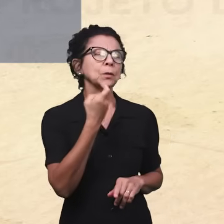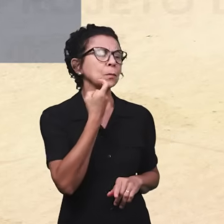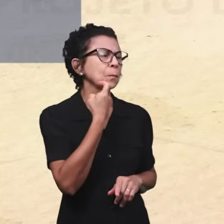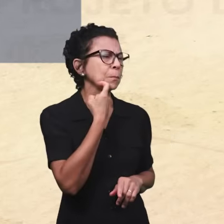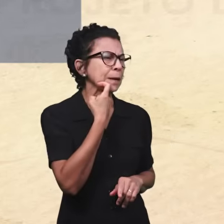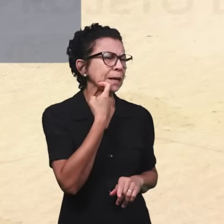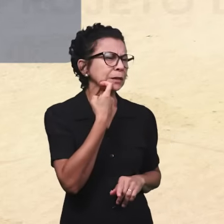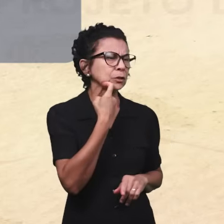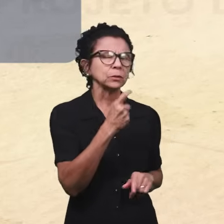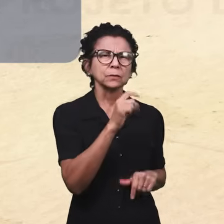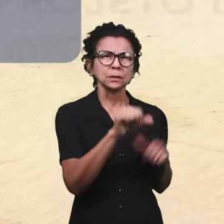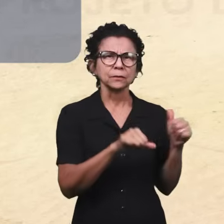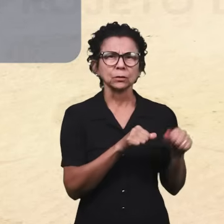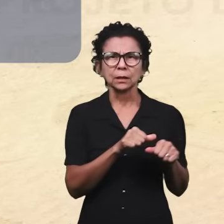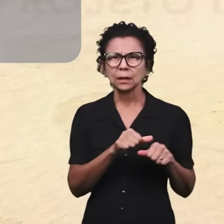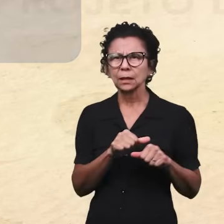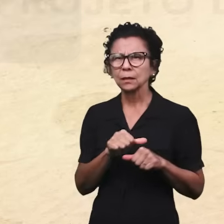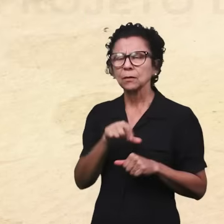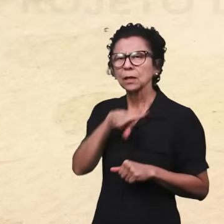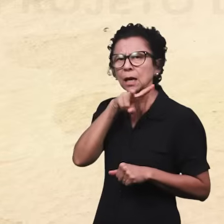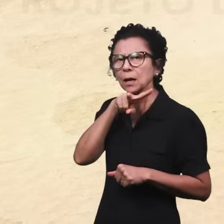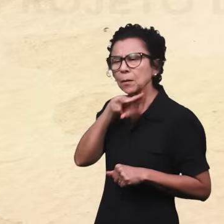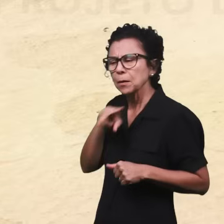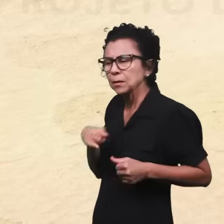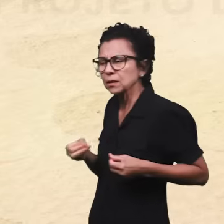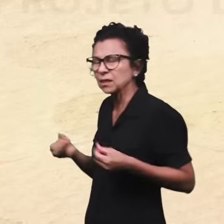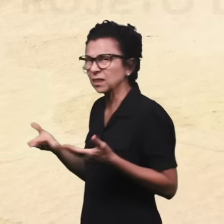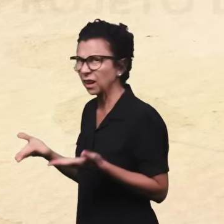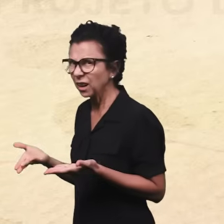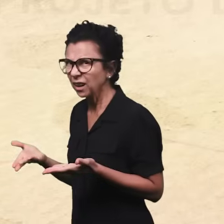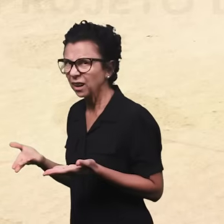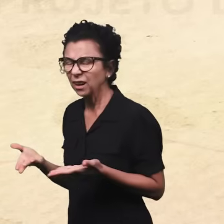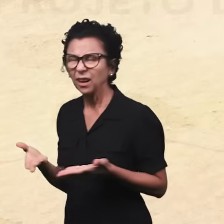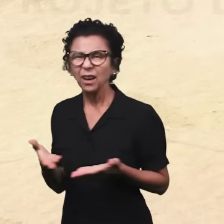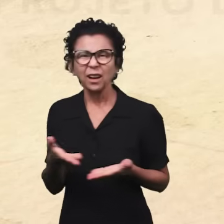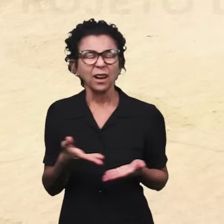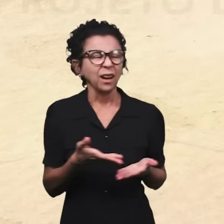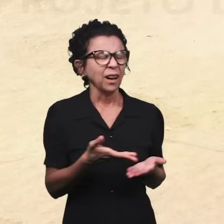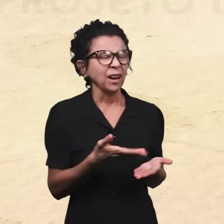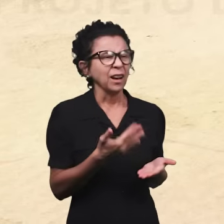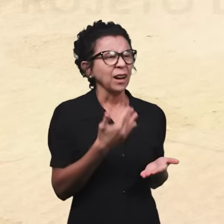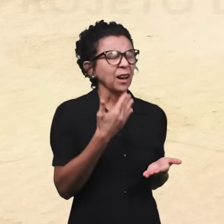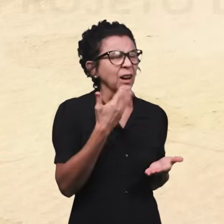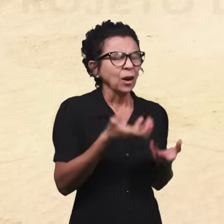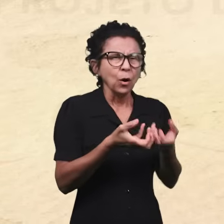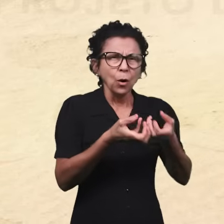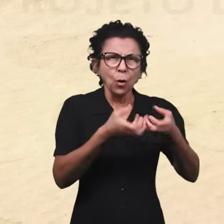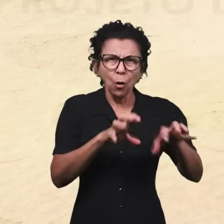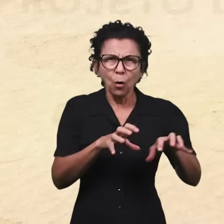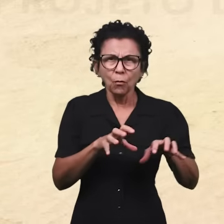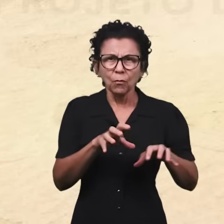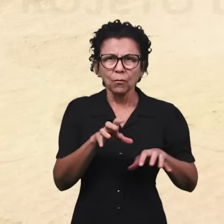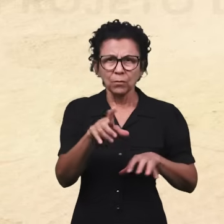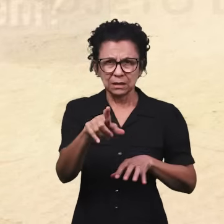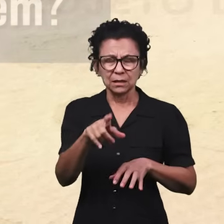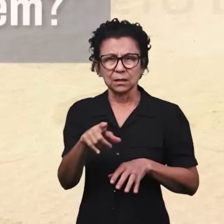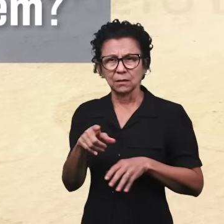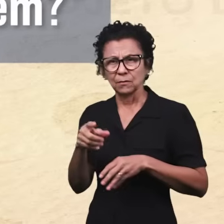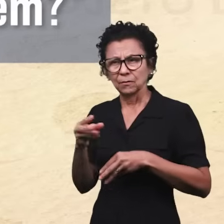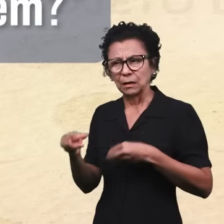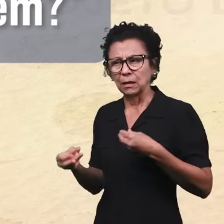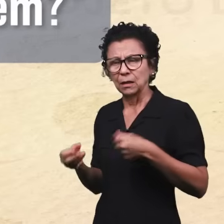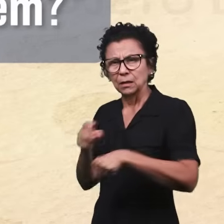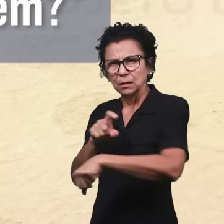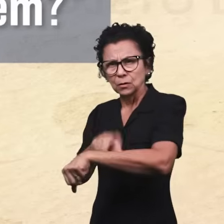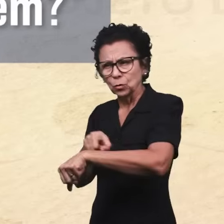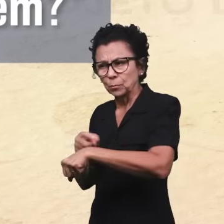por peixe uma serpente? Ou também, se lhe pedir um ovo, lhe dará um escorpião? Pois se